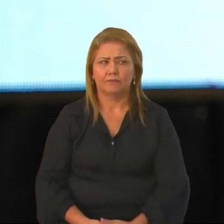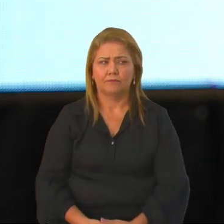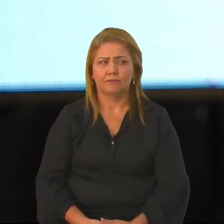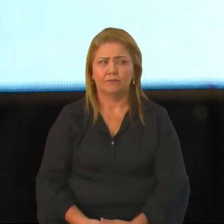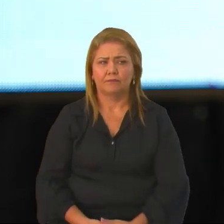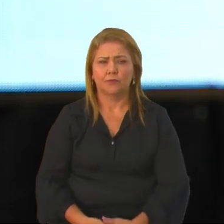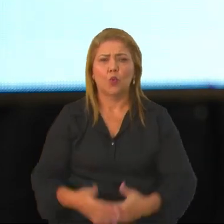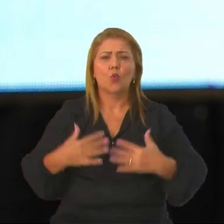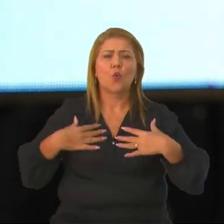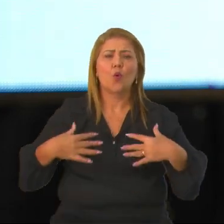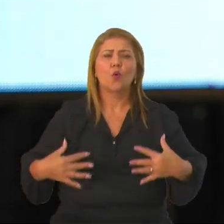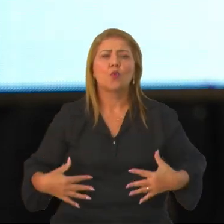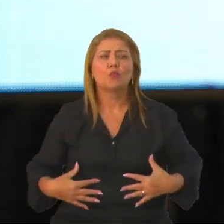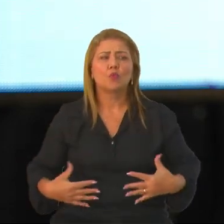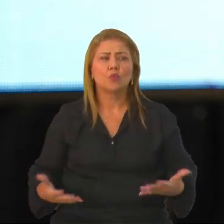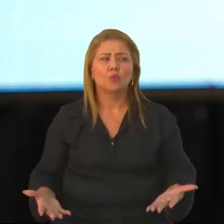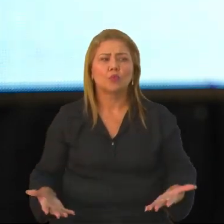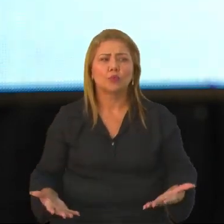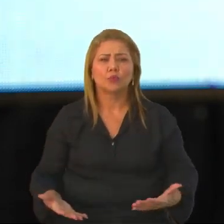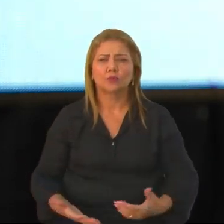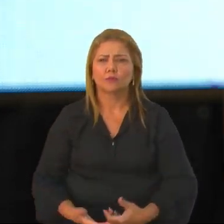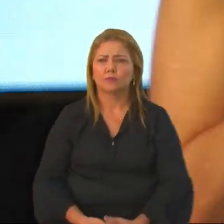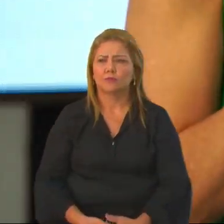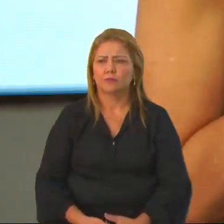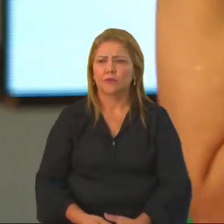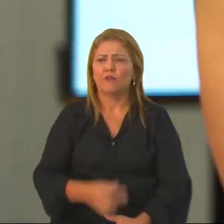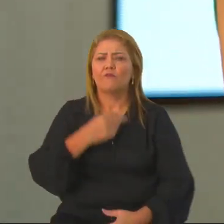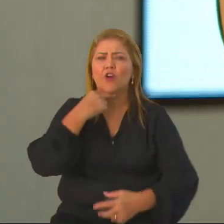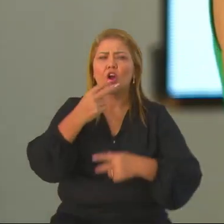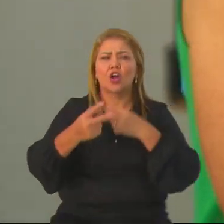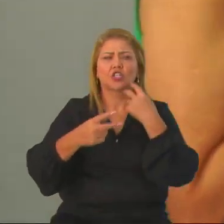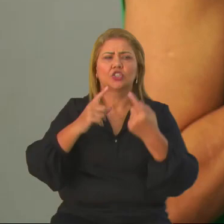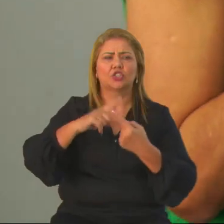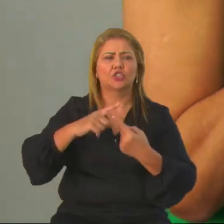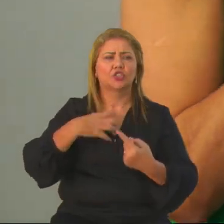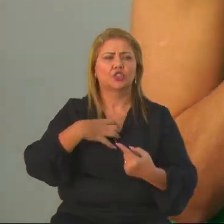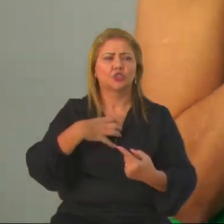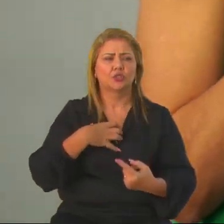O corpo. A voz.